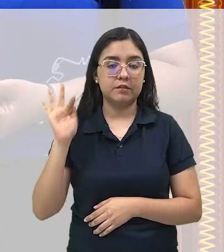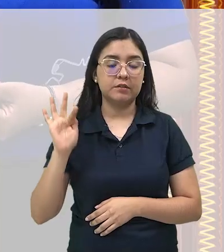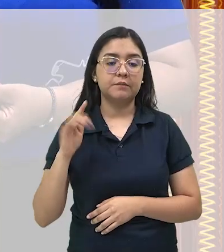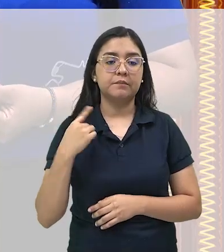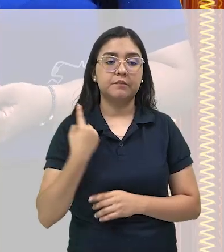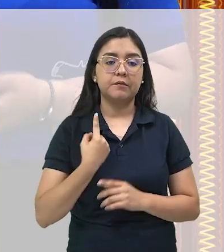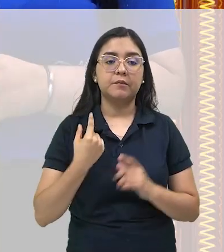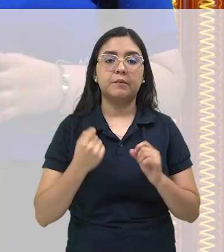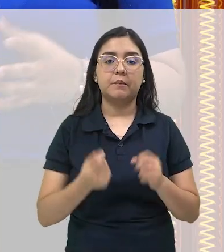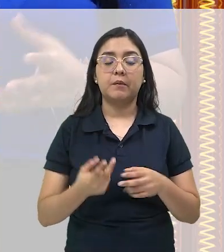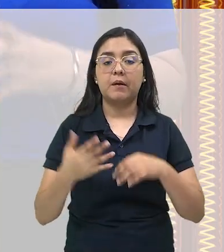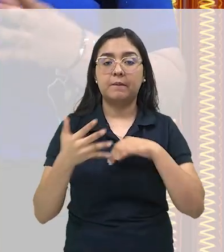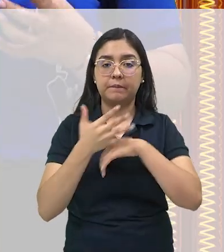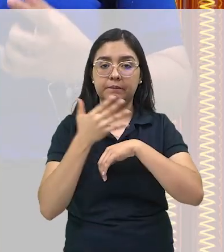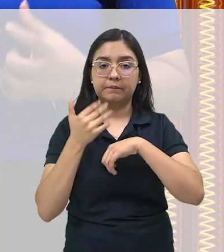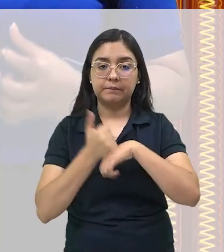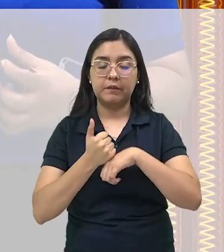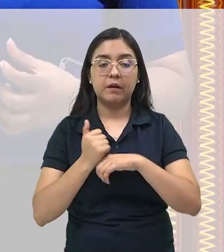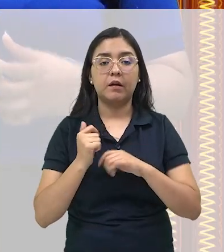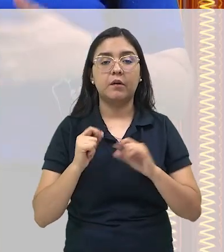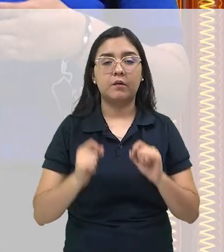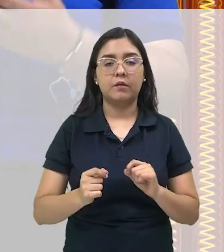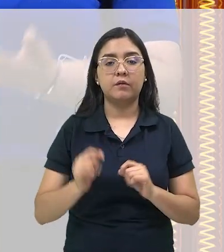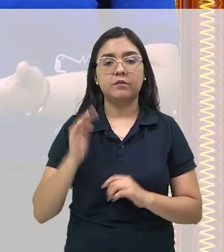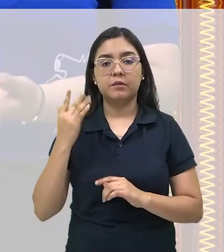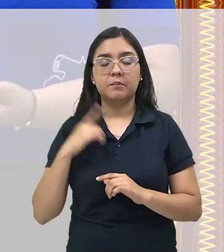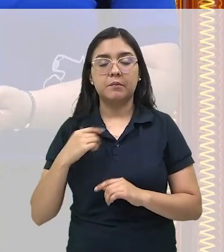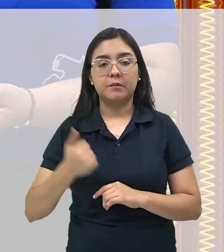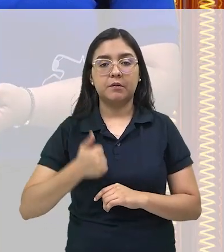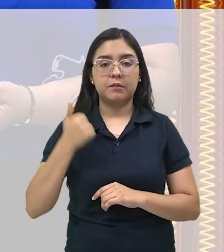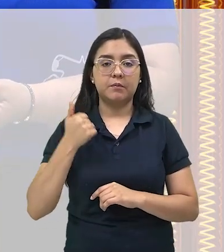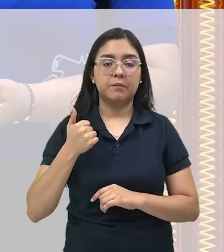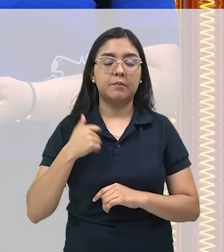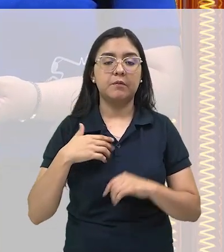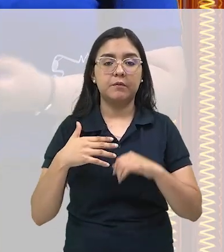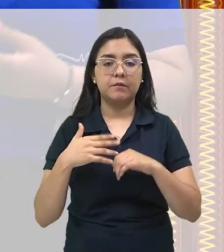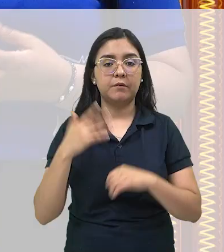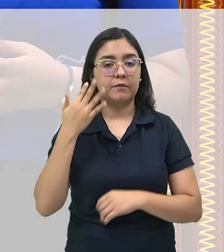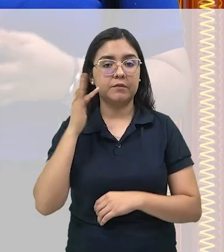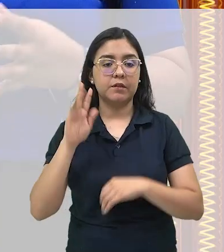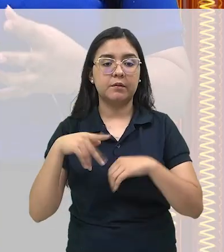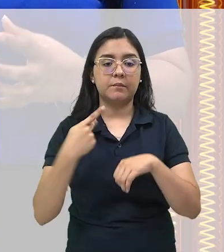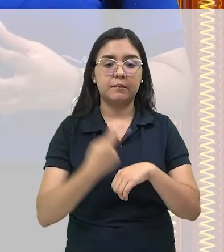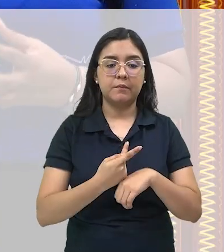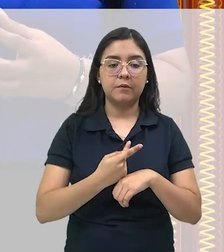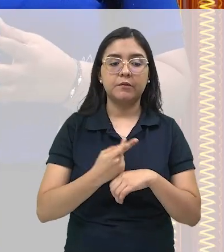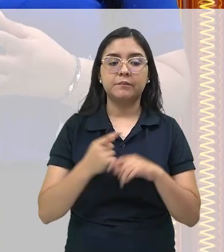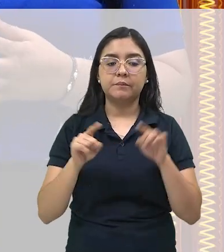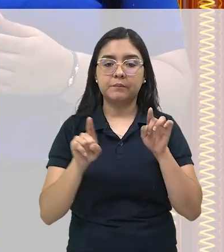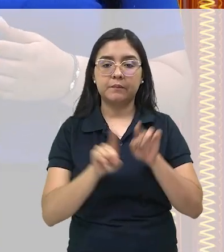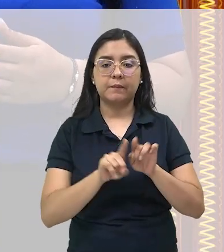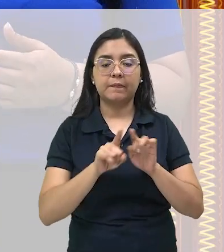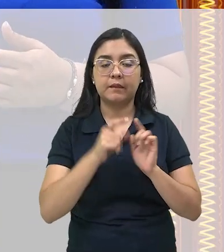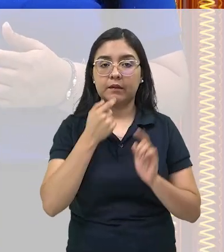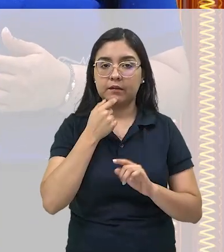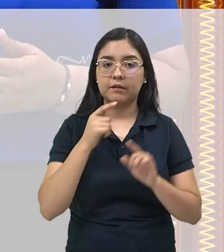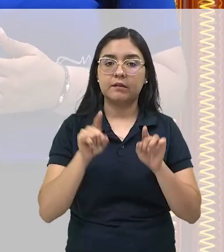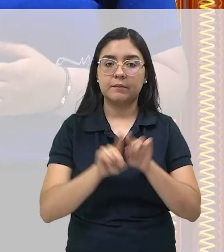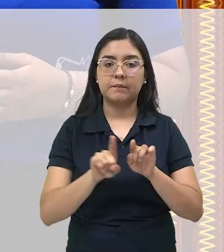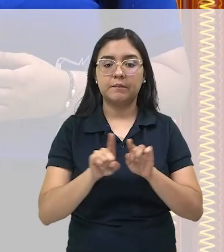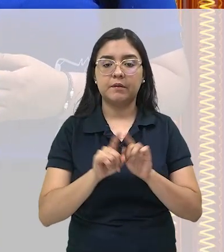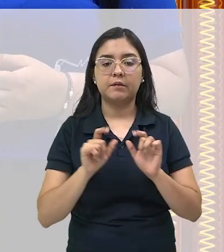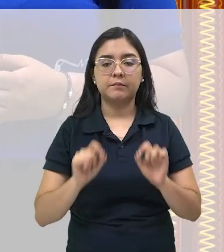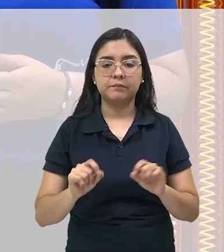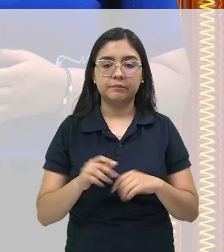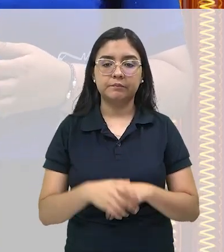a colonização deles ocorreu primeiramente por franceses e mais tarde por ingleses. Tanto é que tem até uma questão separatista dentro